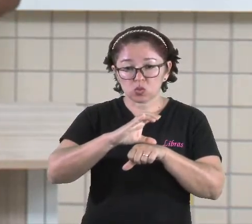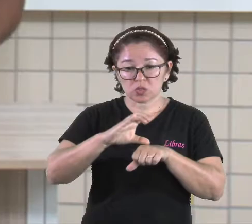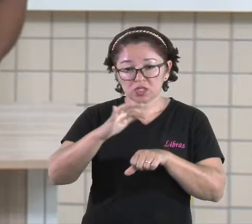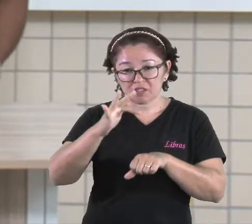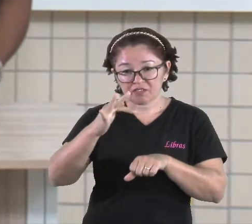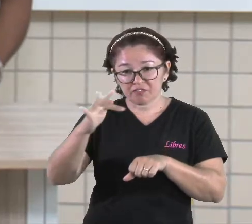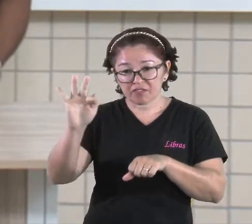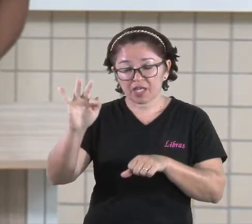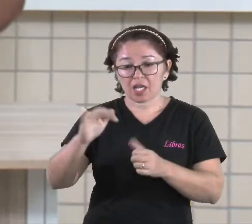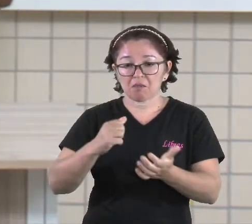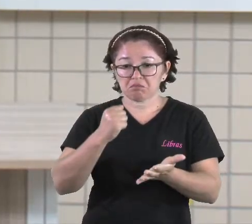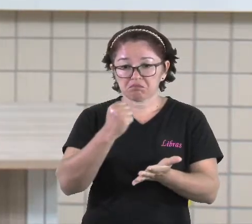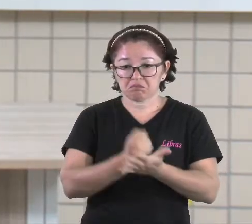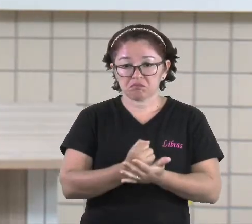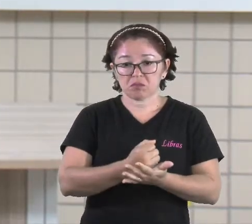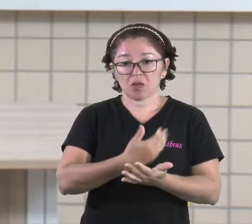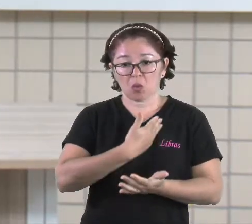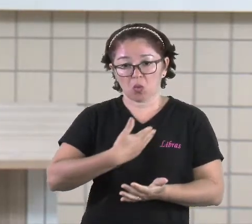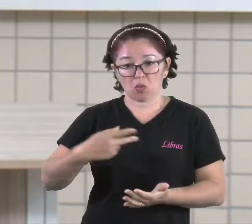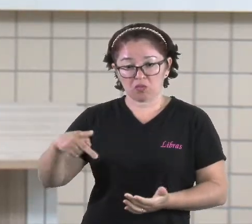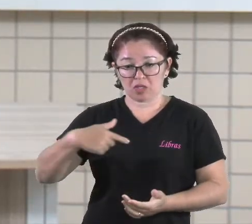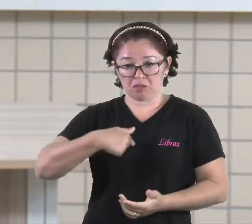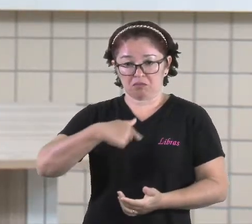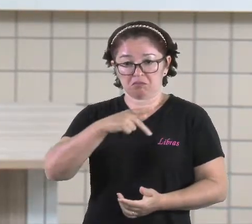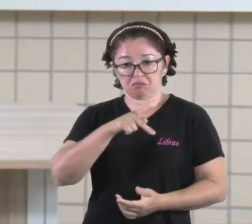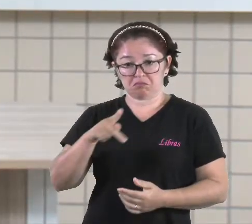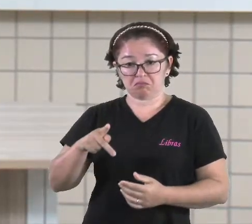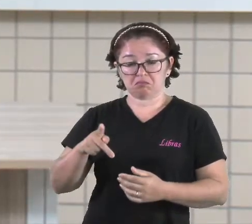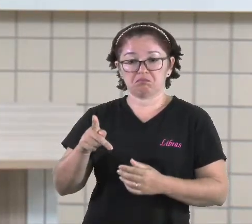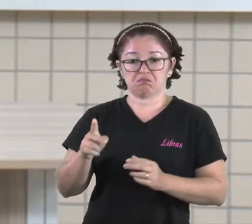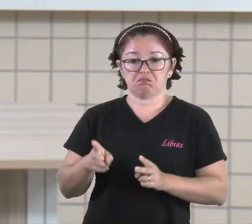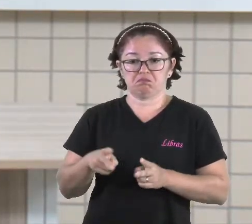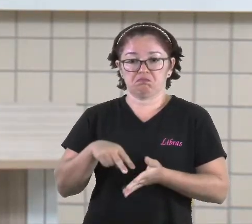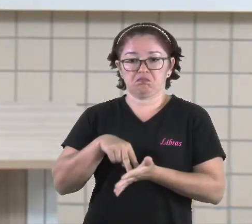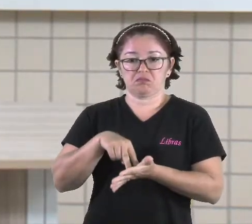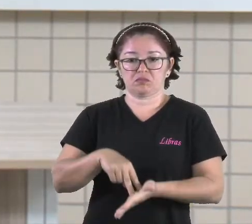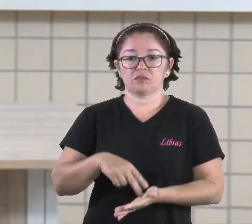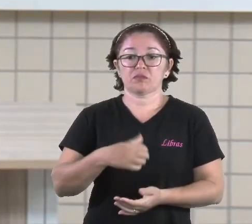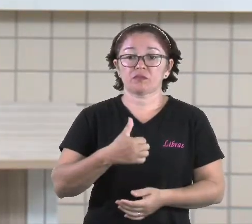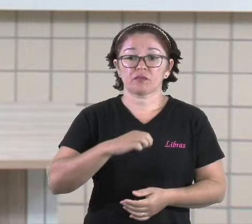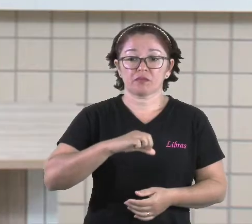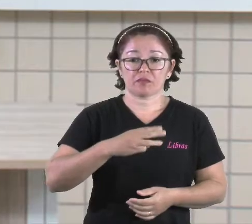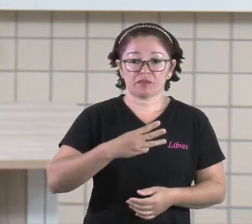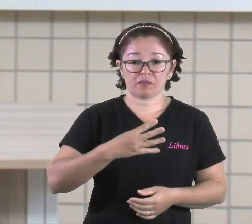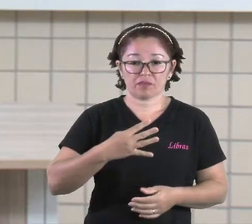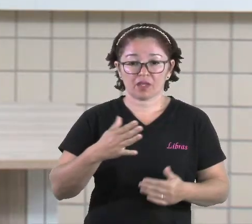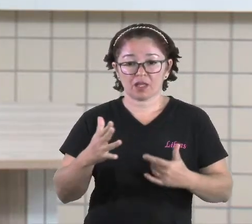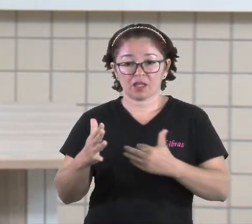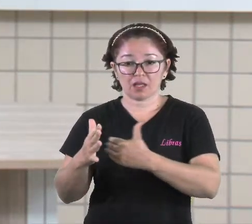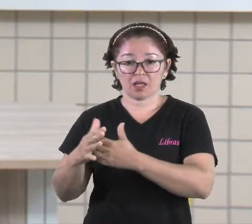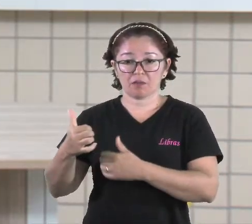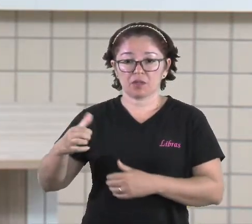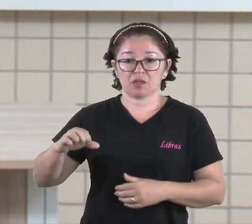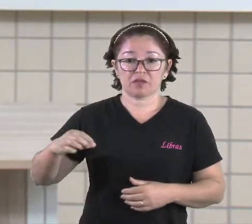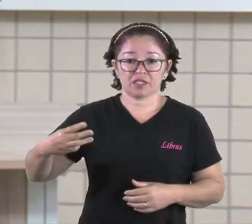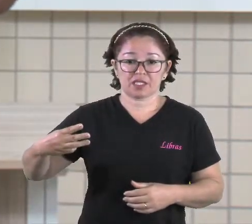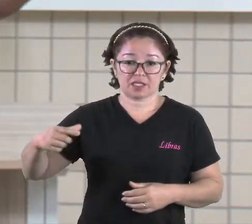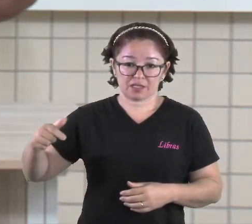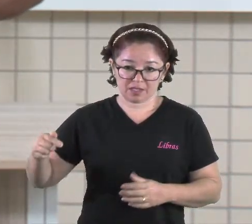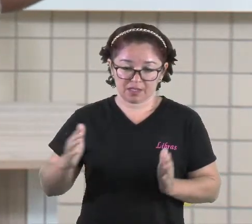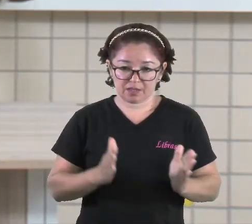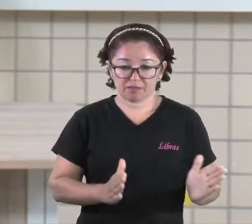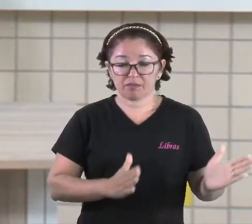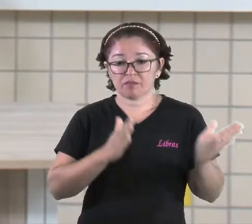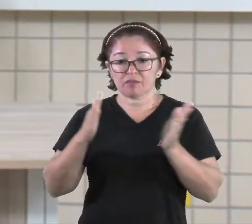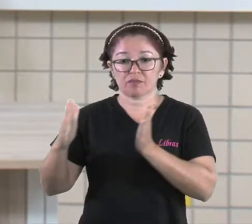de 1934 a 1937. Depois nós temos aí o Estado Novo. O Estado Novo é